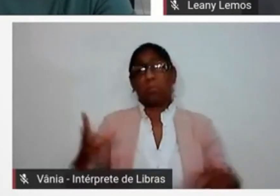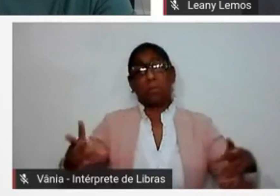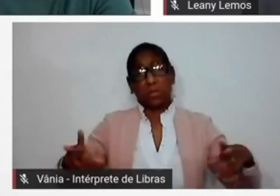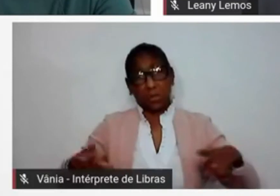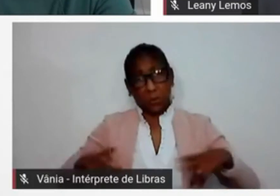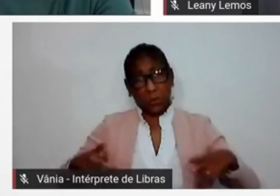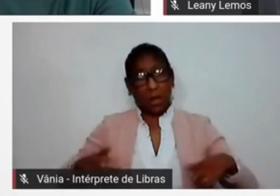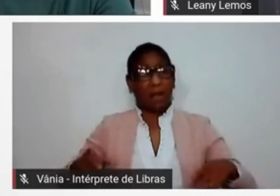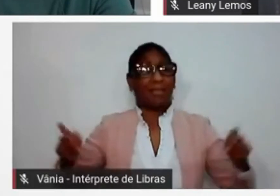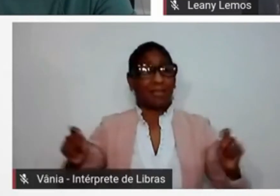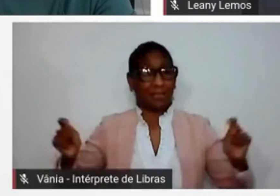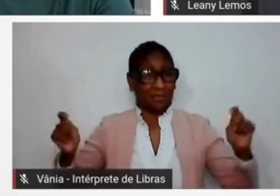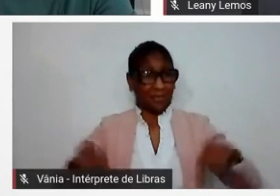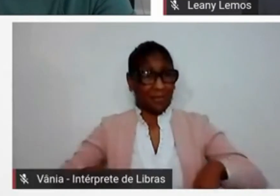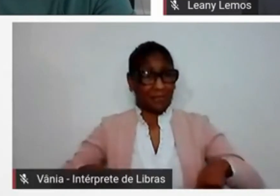têm tido